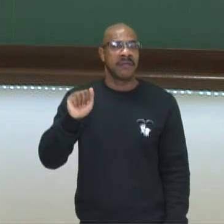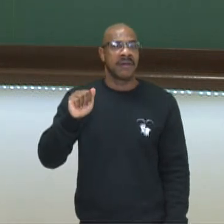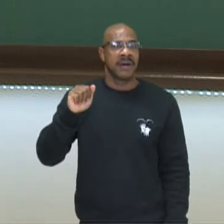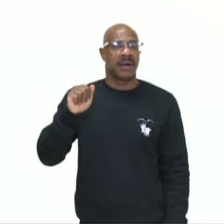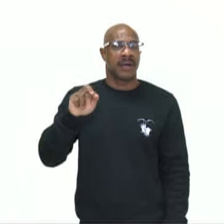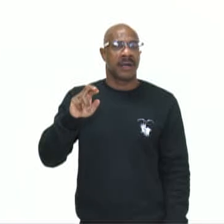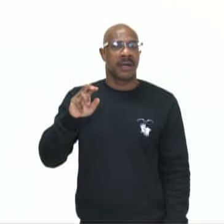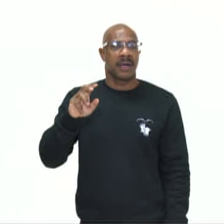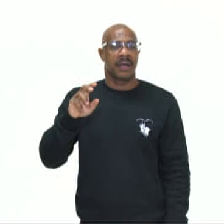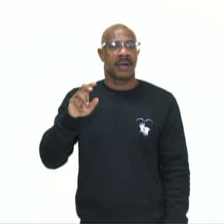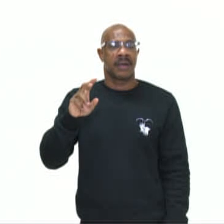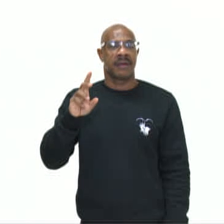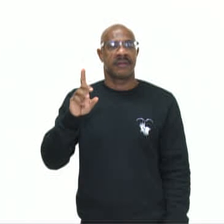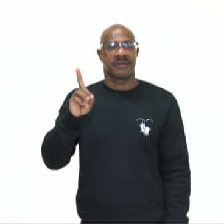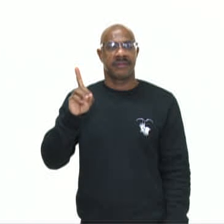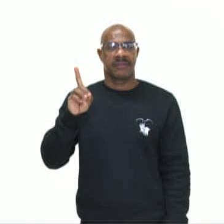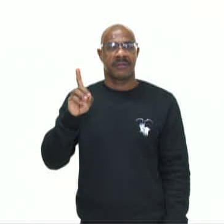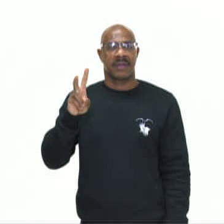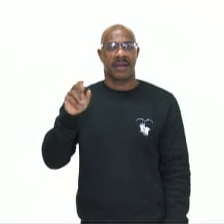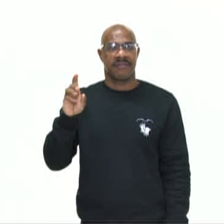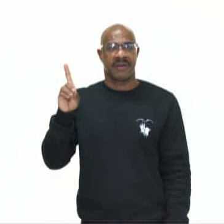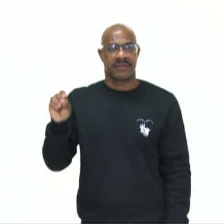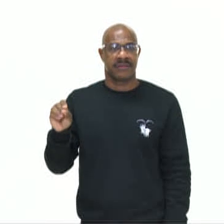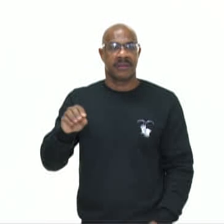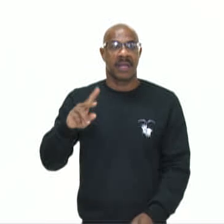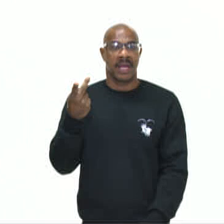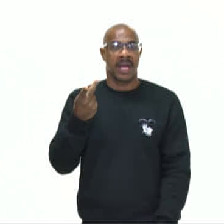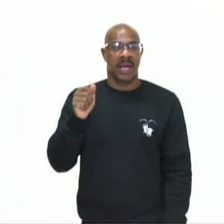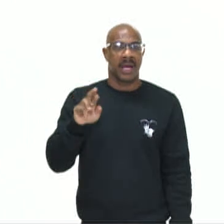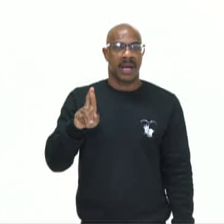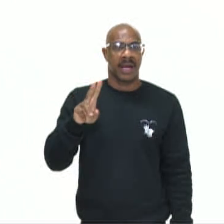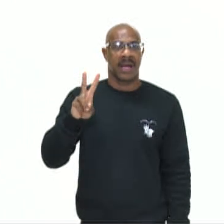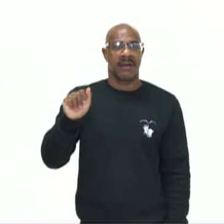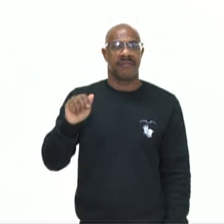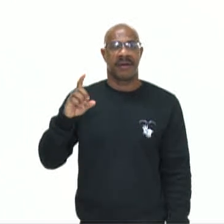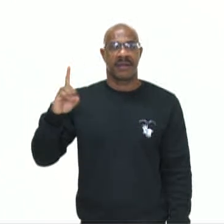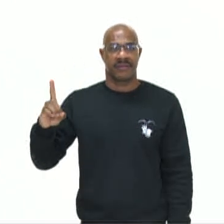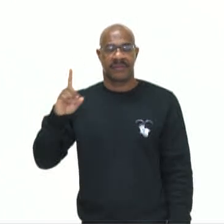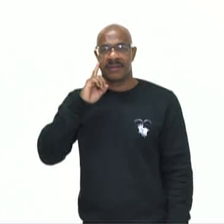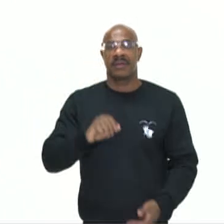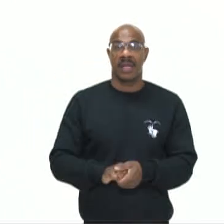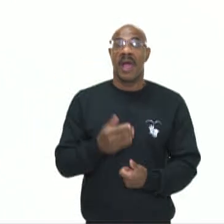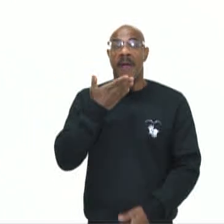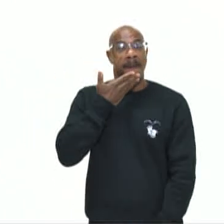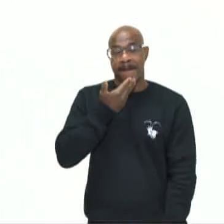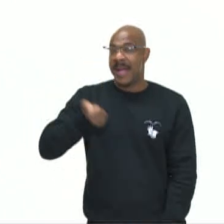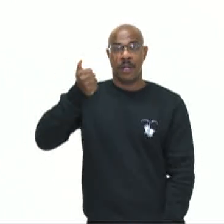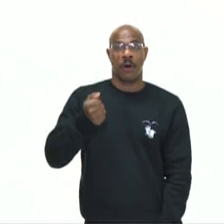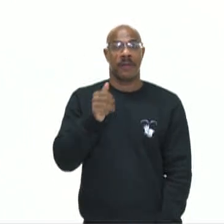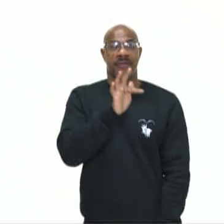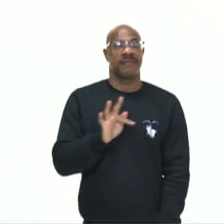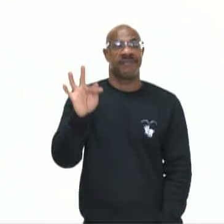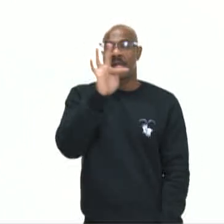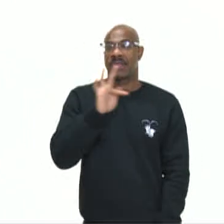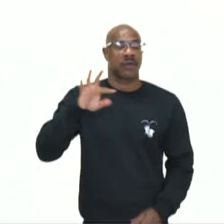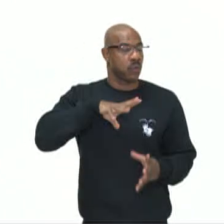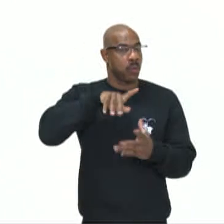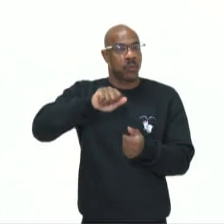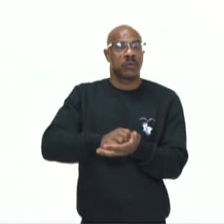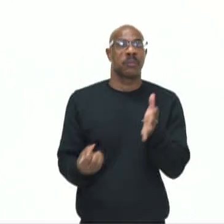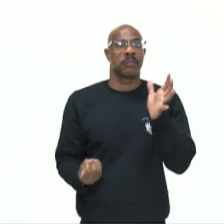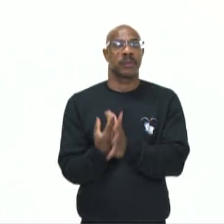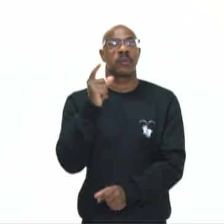A Universidade de Harvard, a mais antiga dos Estados Unidos e considerada uma das melhores universidades do mundo, foi fundada